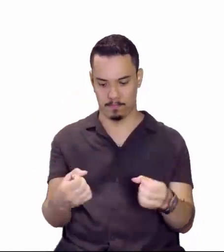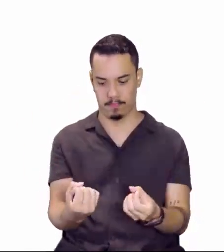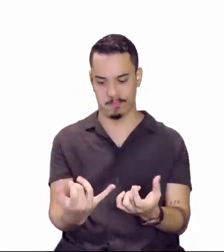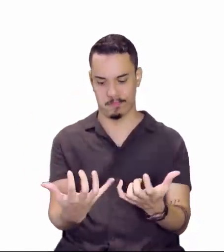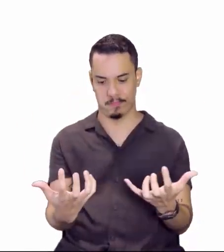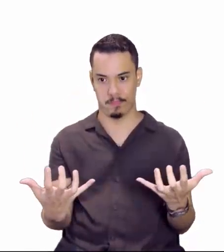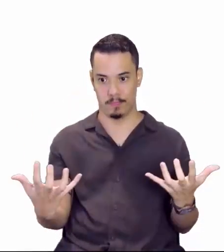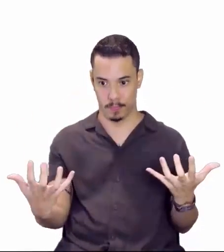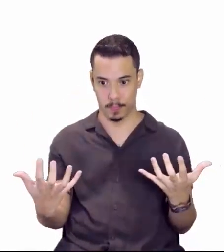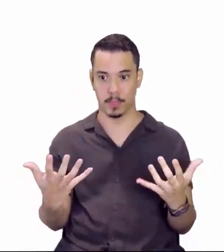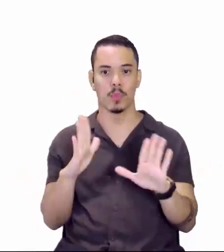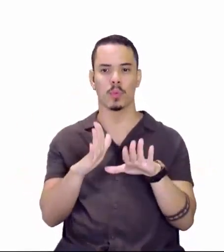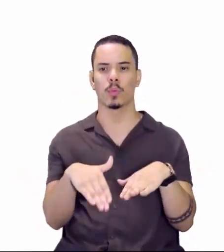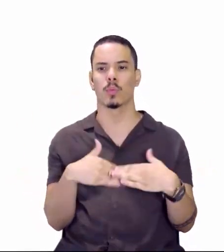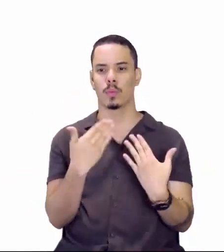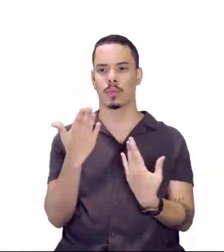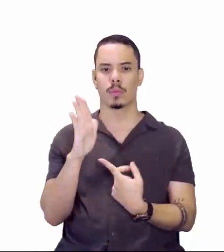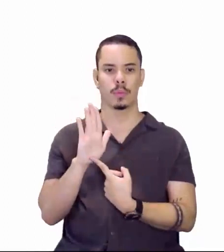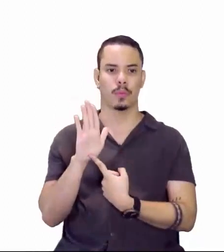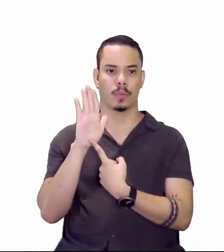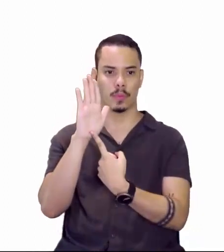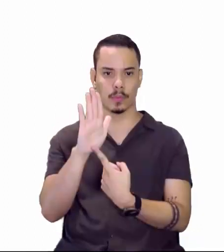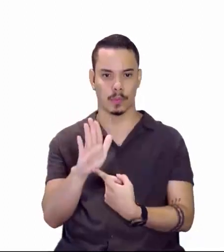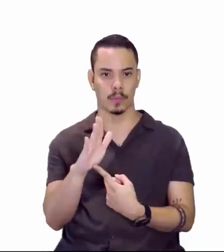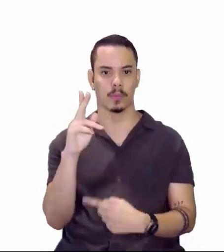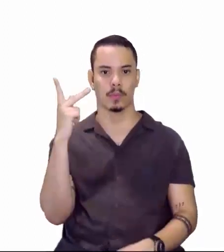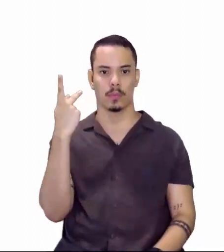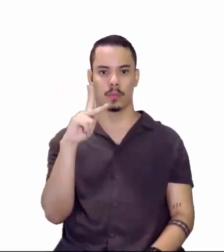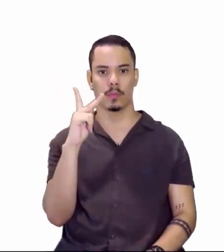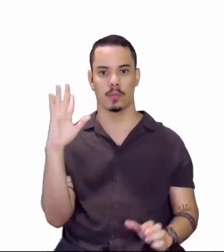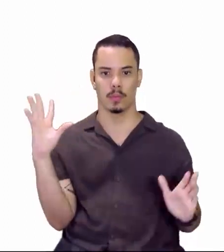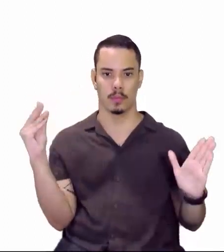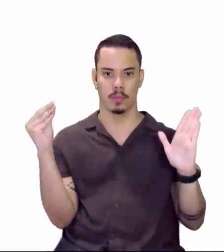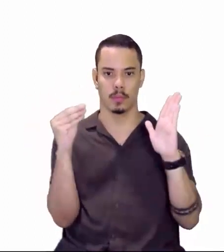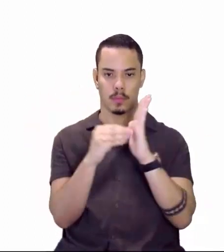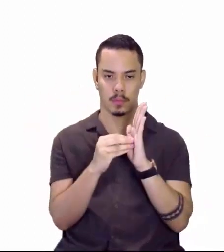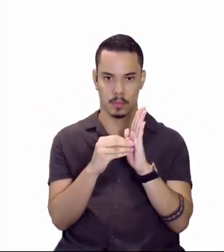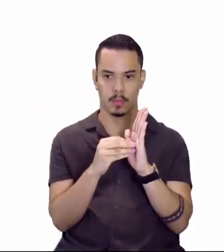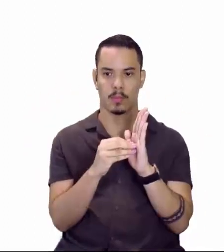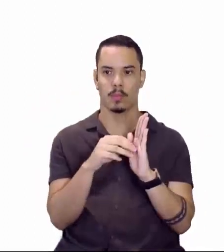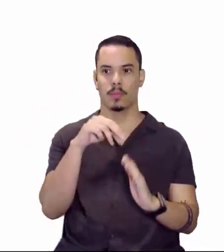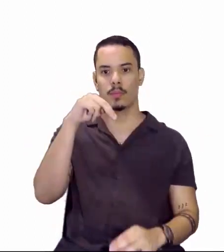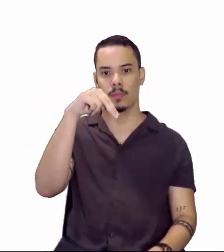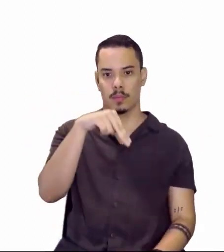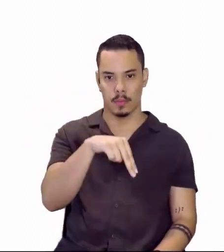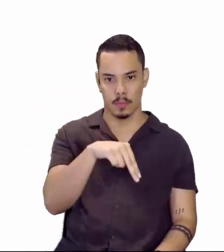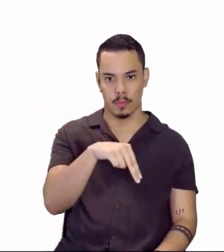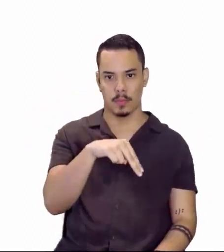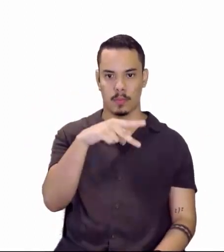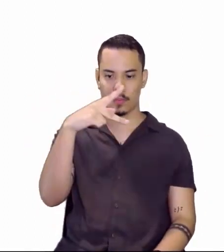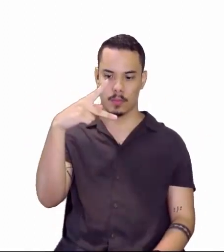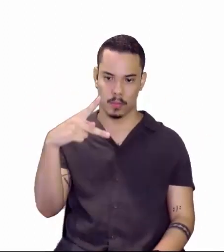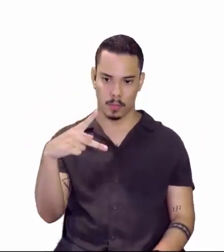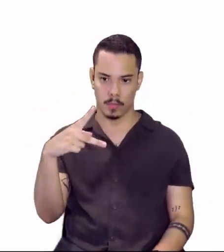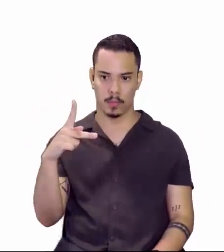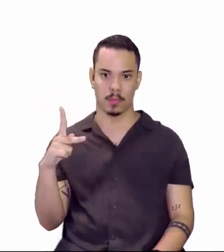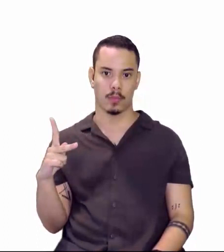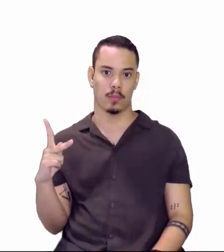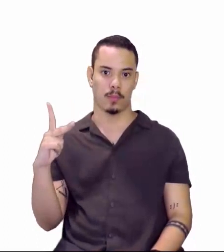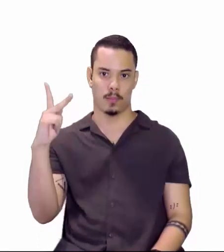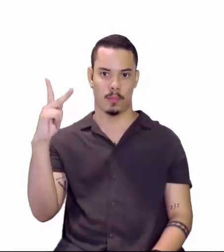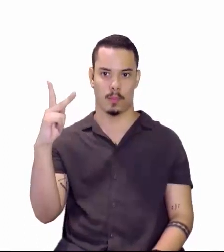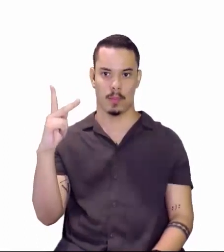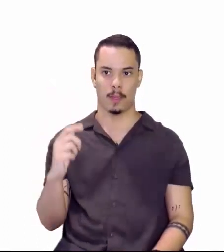os quais apresentam na sua composição N, P e